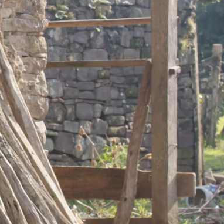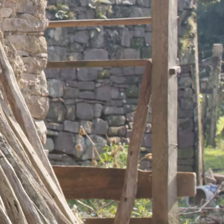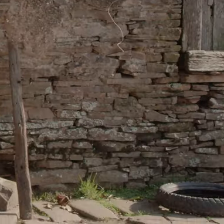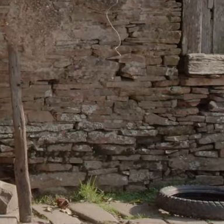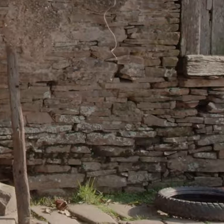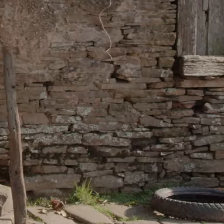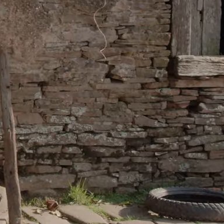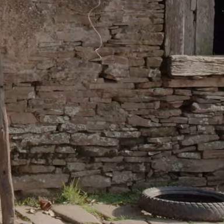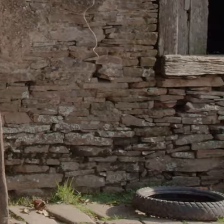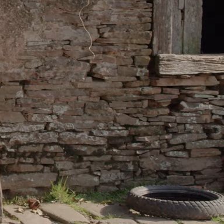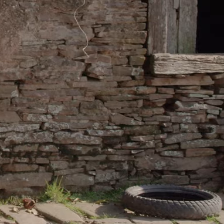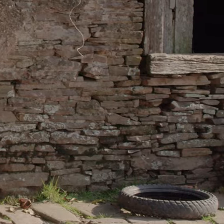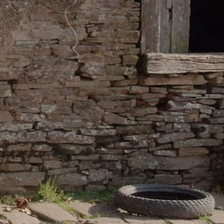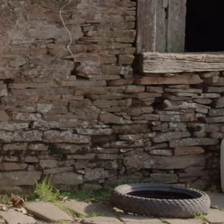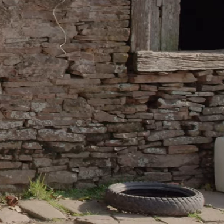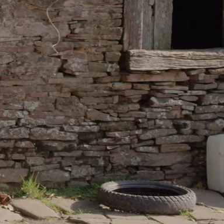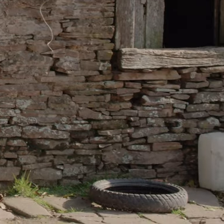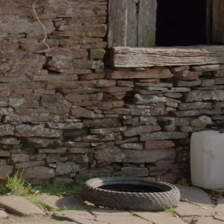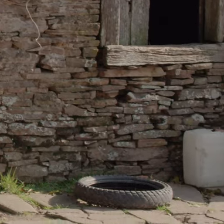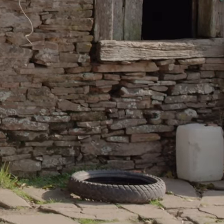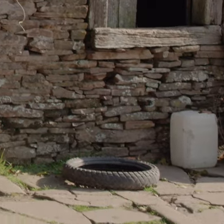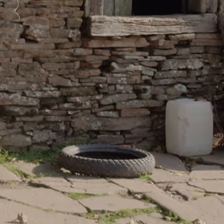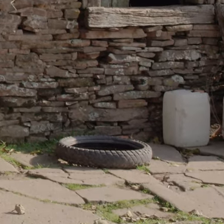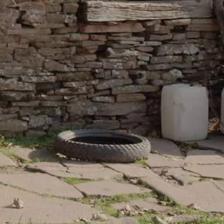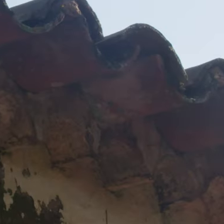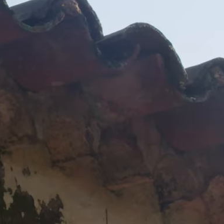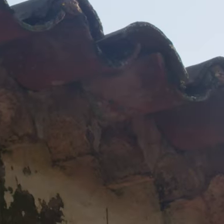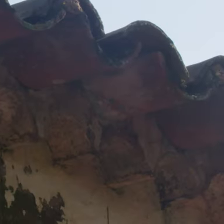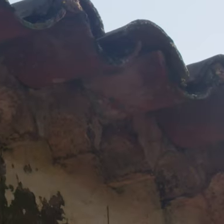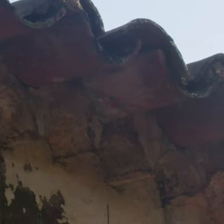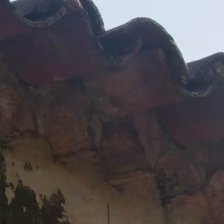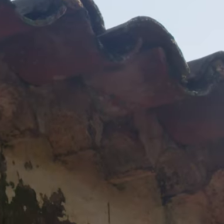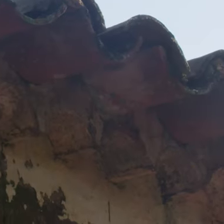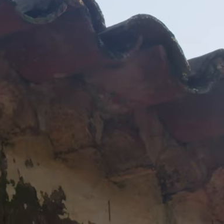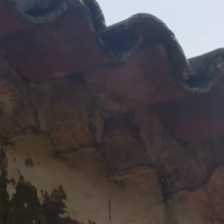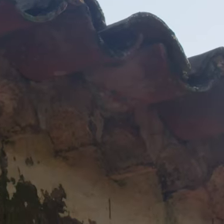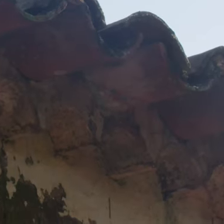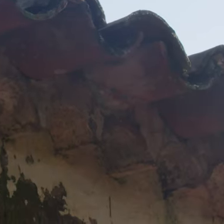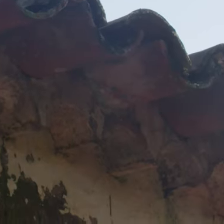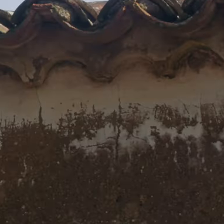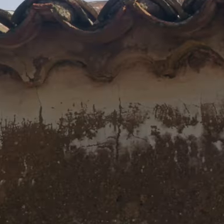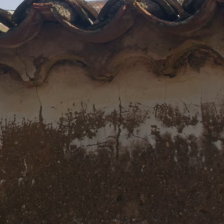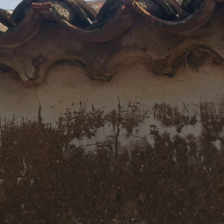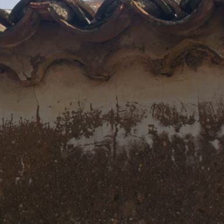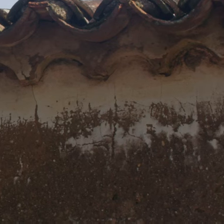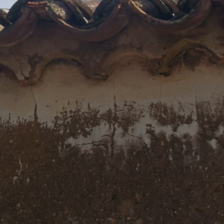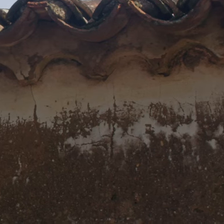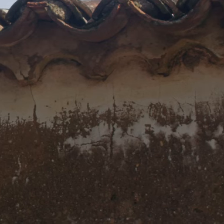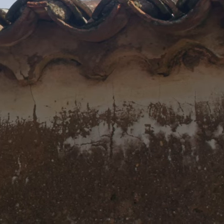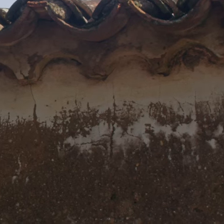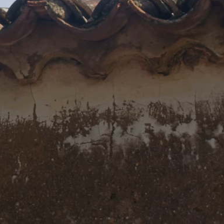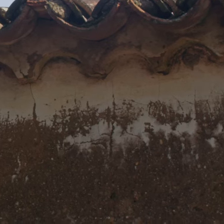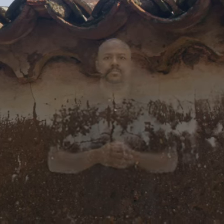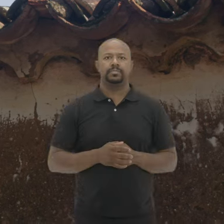argamassa e com um reboco parcialmente degradado as molduras das portas janelas são de madeira Sem tratamento detalhe do telhado com Beira um cacto cresce entre